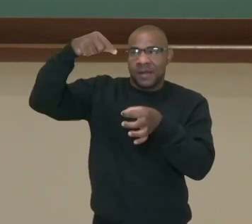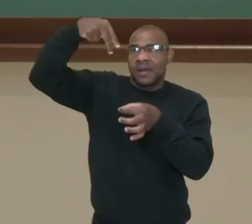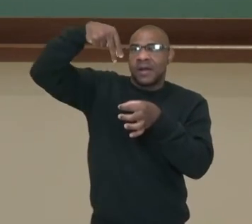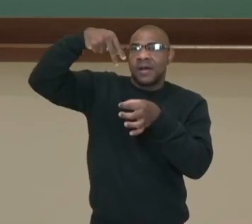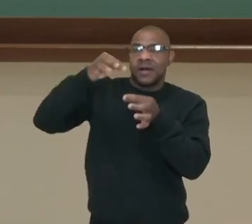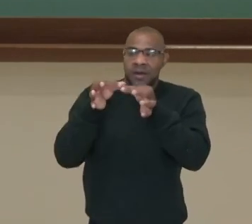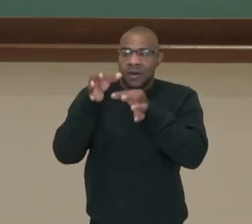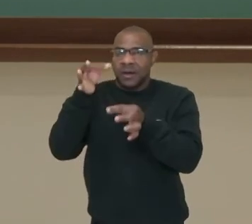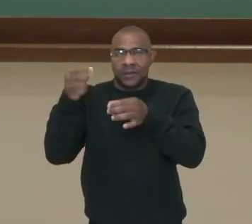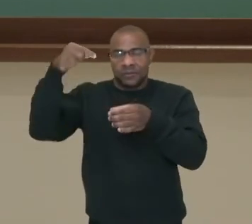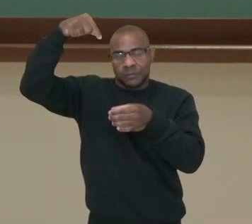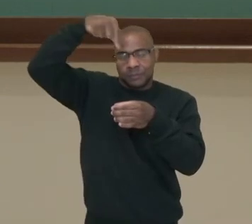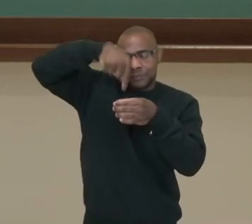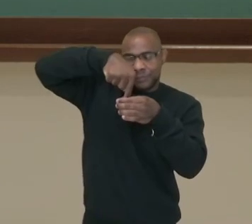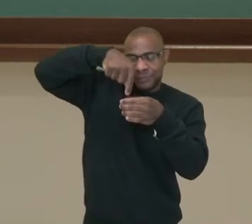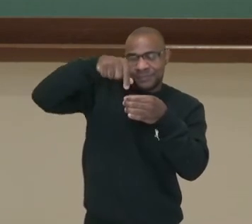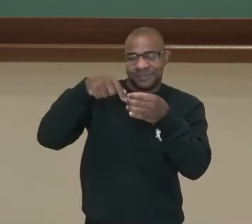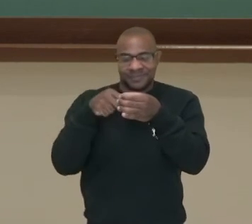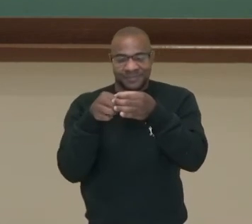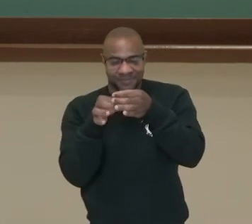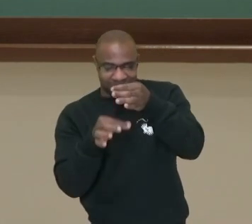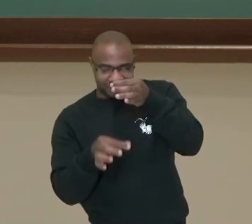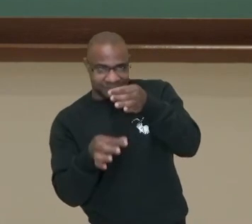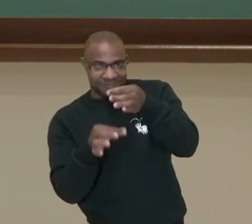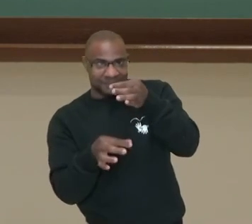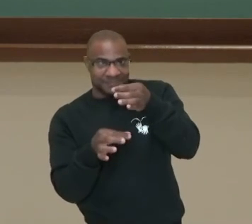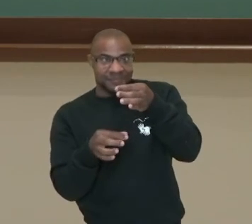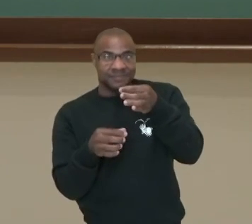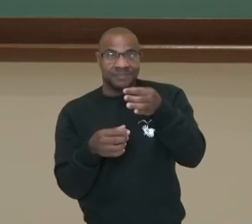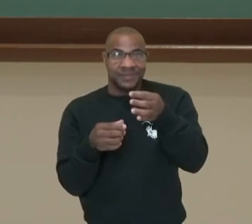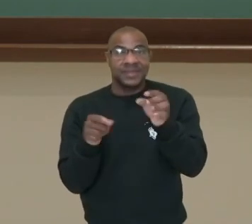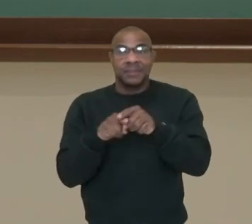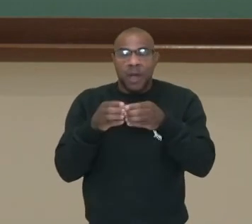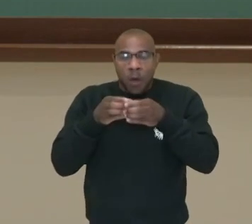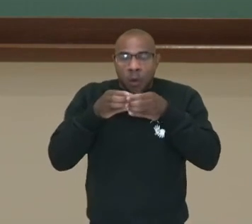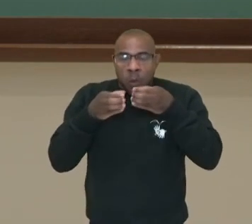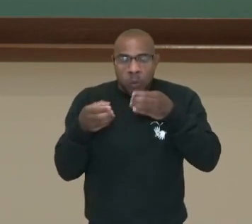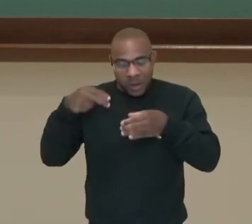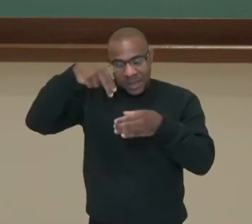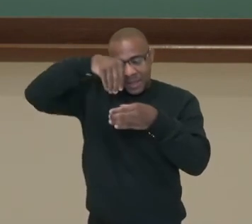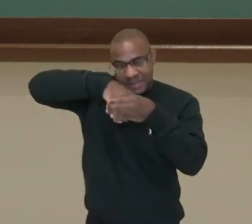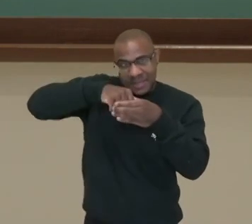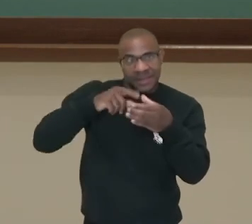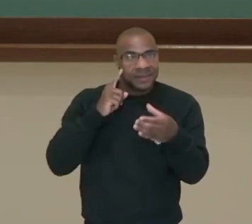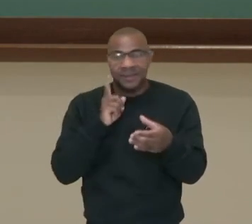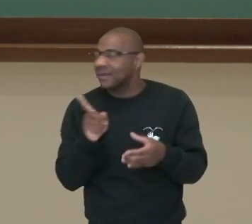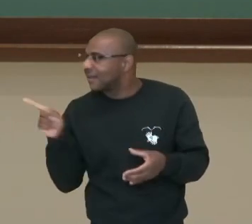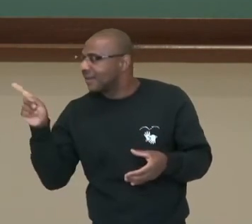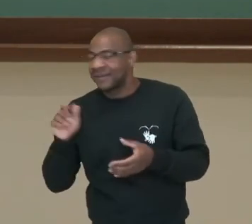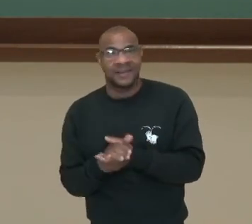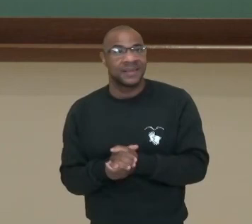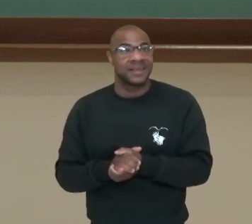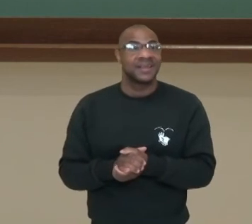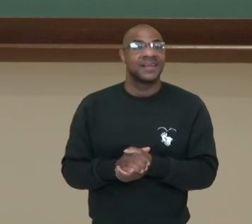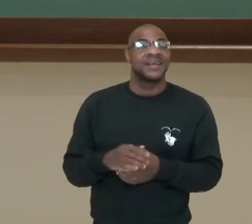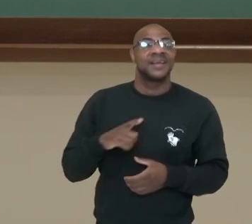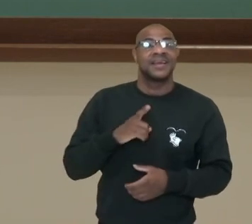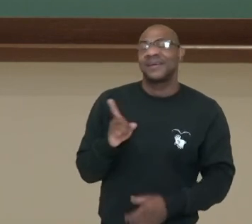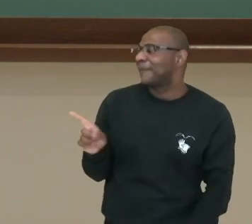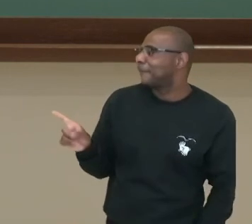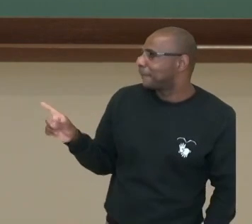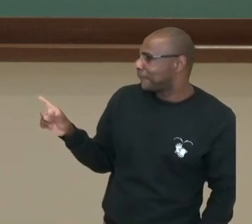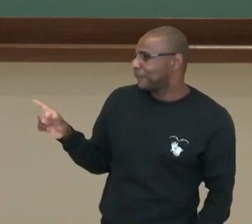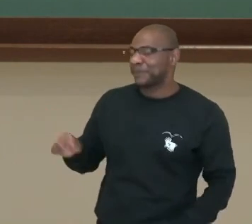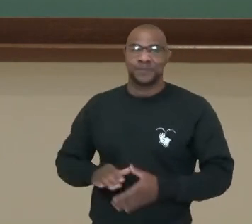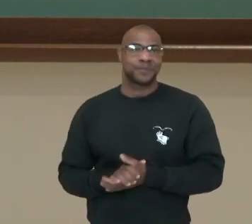aquele modelinho que você fez com o canudinho e com as bexigas. A parte de baixo, se for numa garrafa PET comum, que essas que